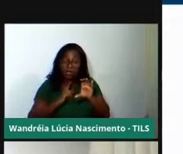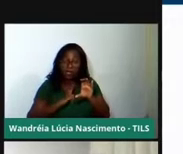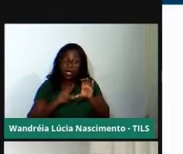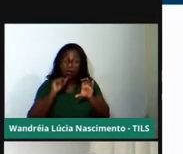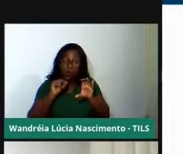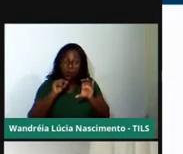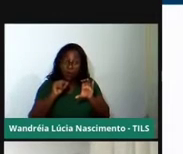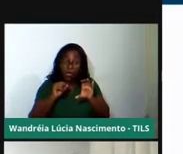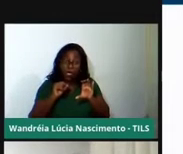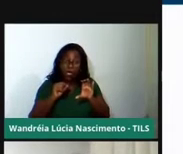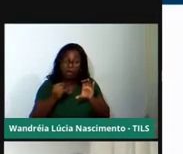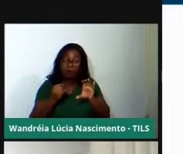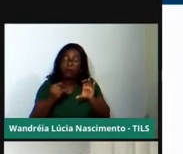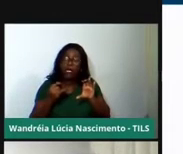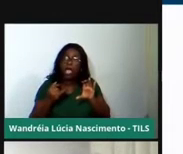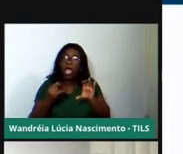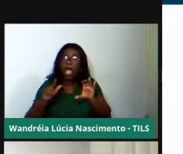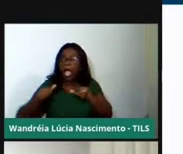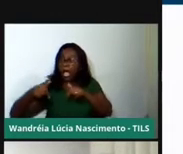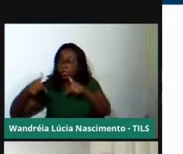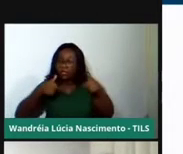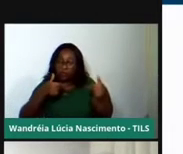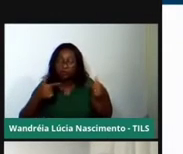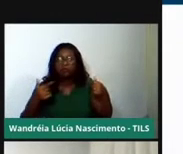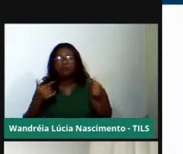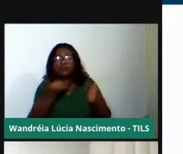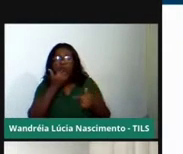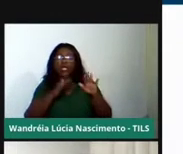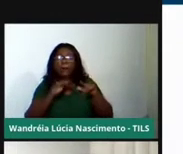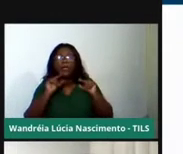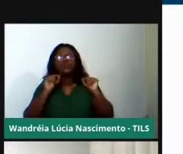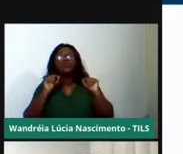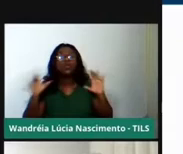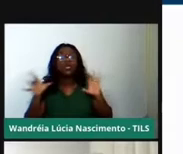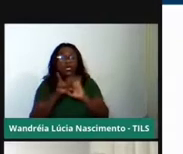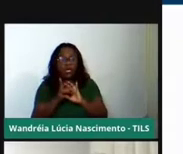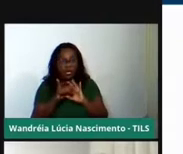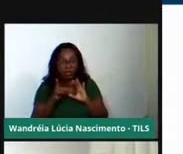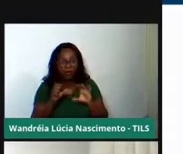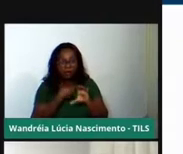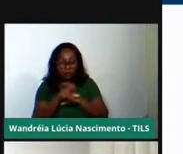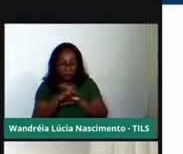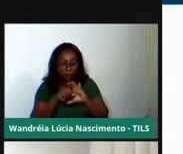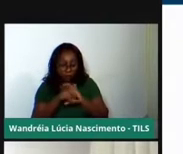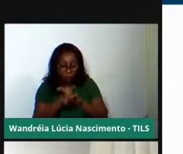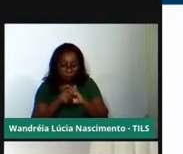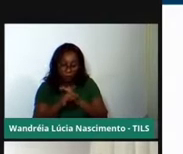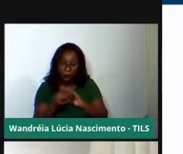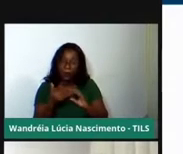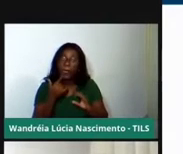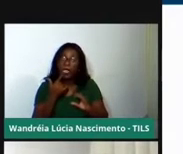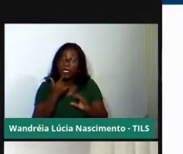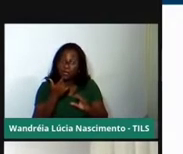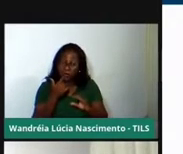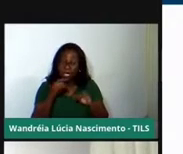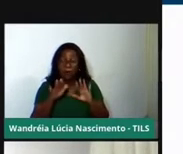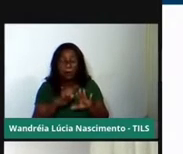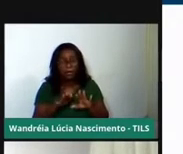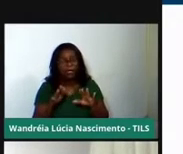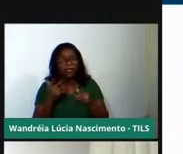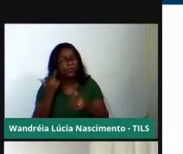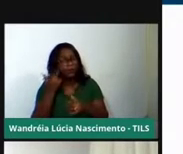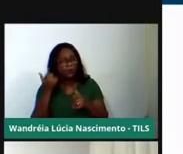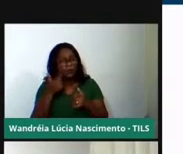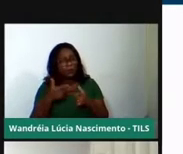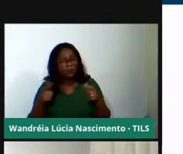peculiaridades de acordo com o órgão que ele está irrigando, tá? O vaso, né, que ele está irrigando. Mas, de uma forma geral, o endotélio ele